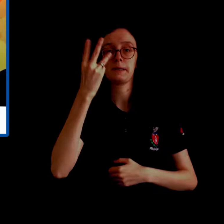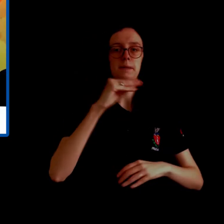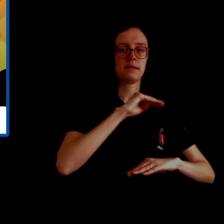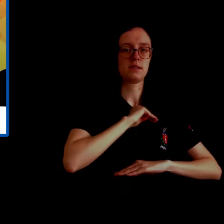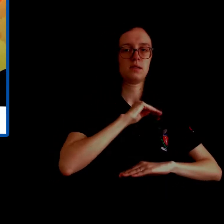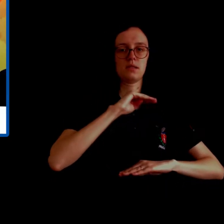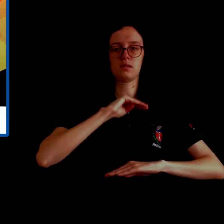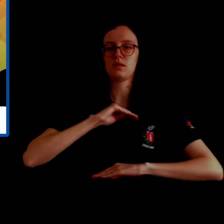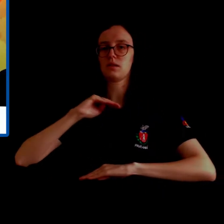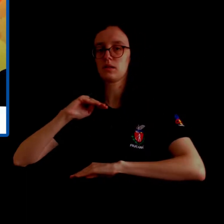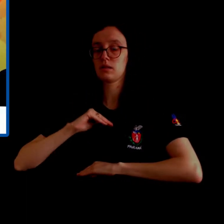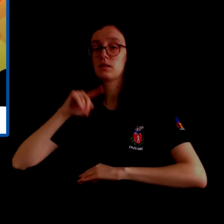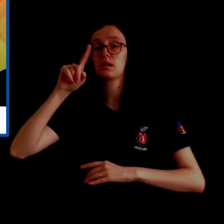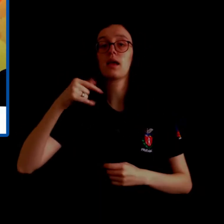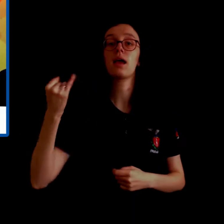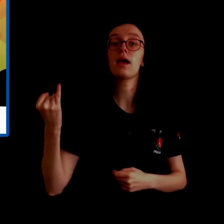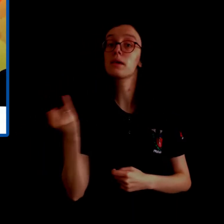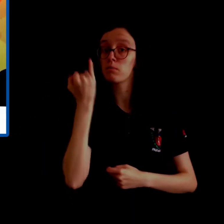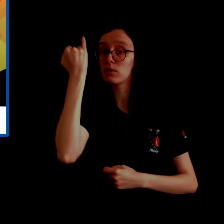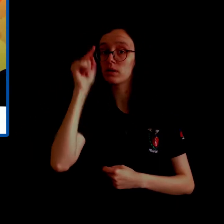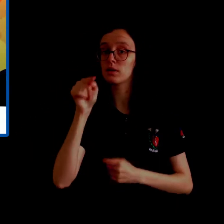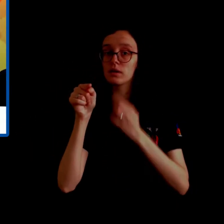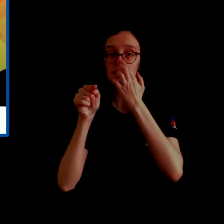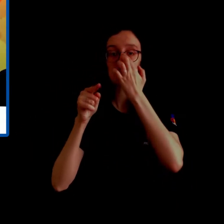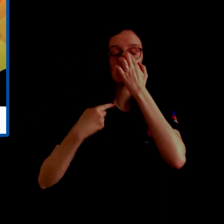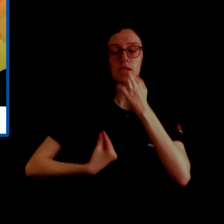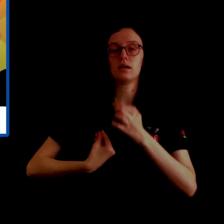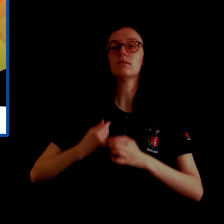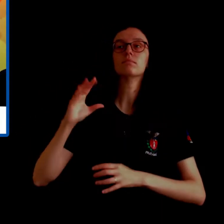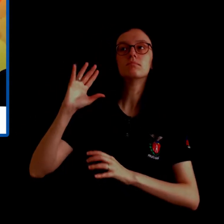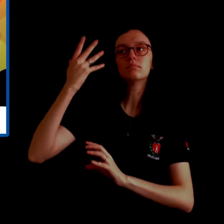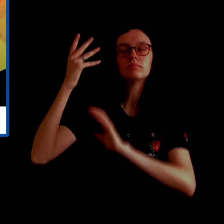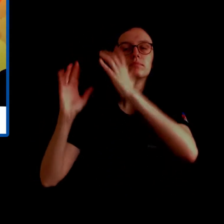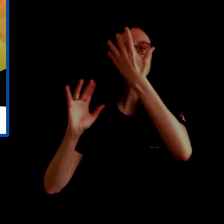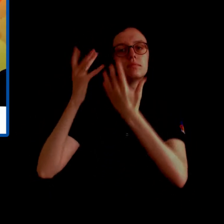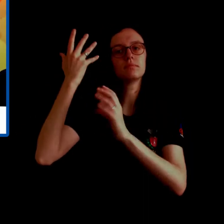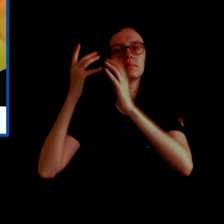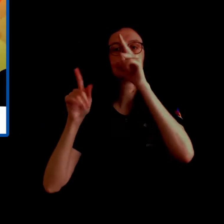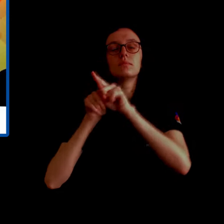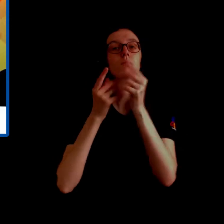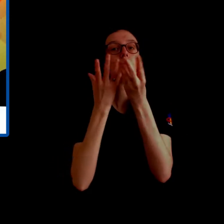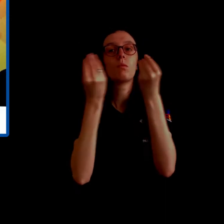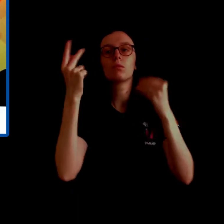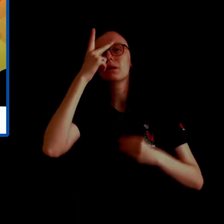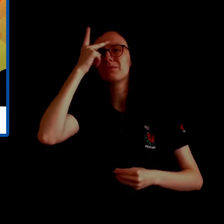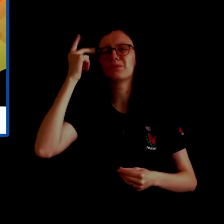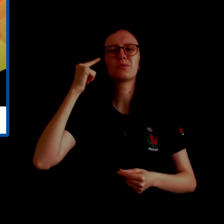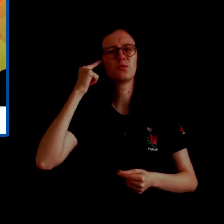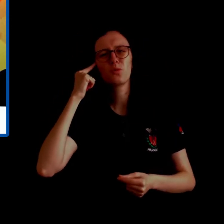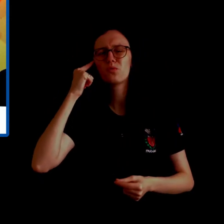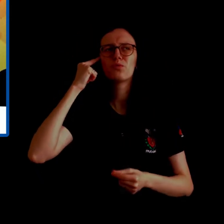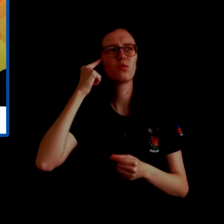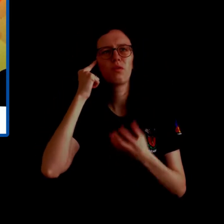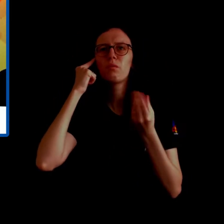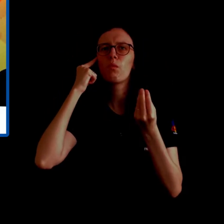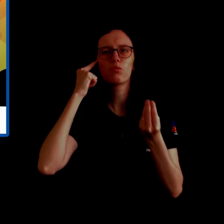situações importantes, 3 situações que estão acontecendo e que muita gente está com dúvida,